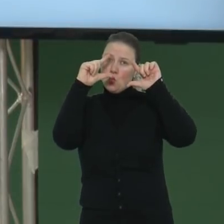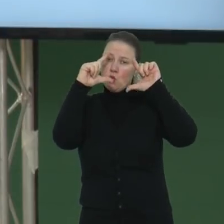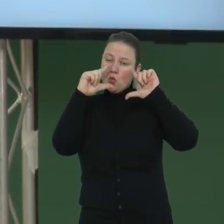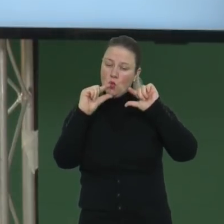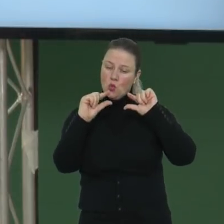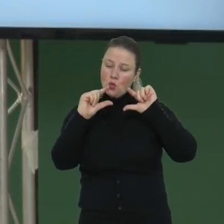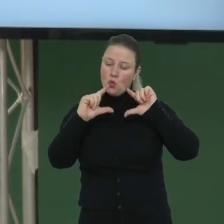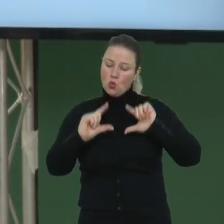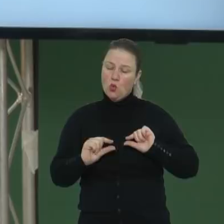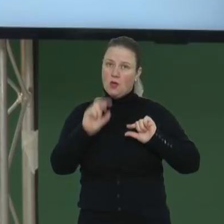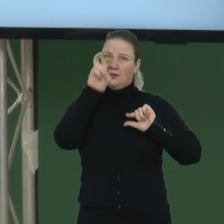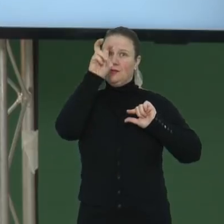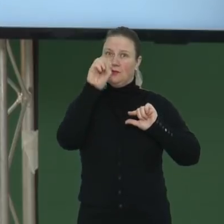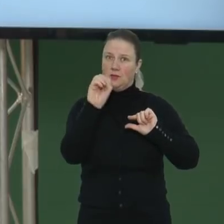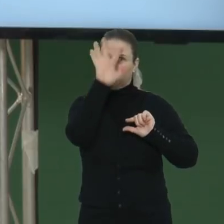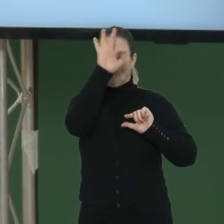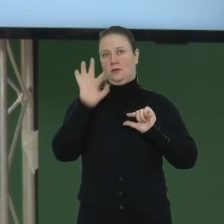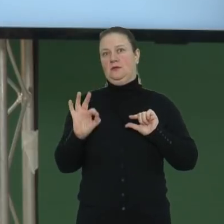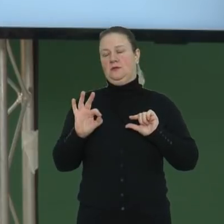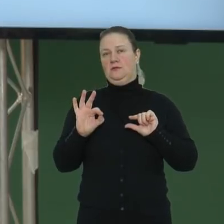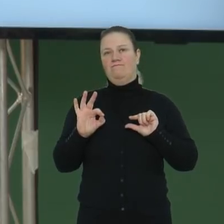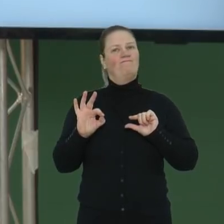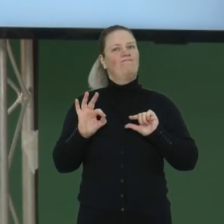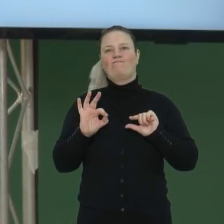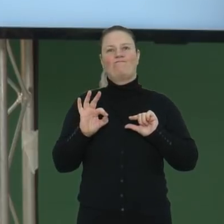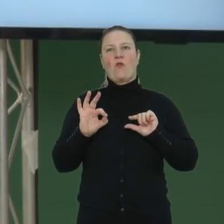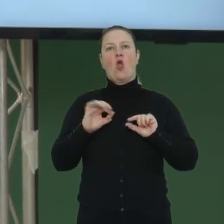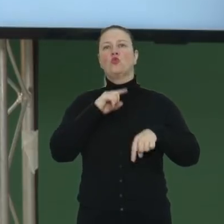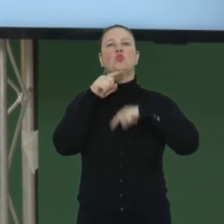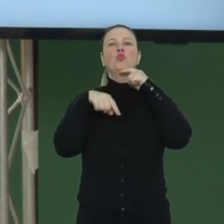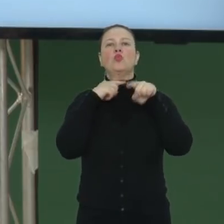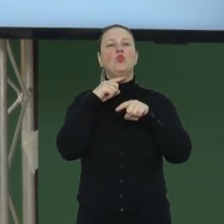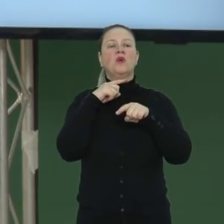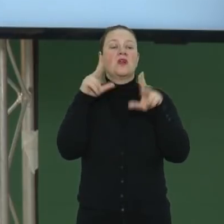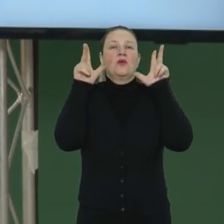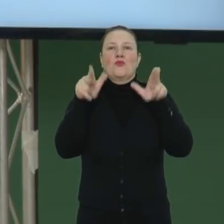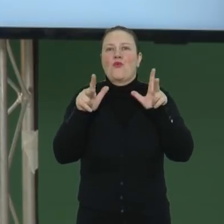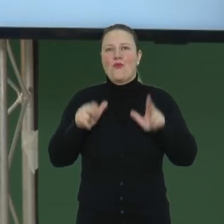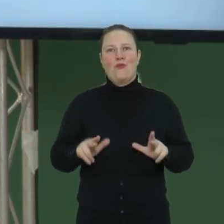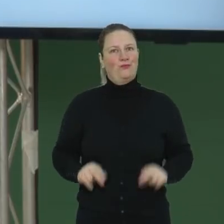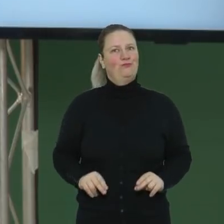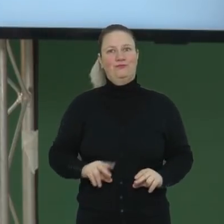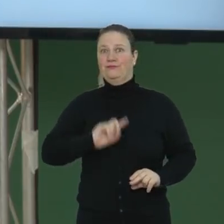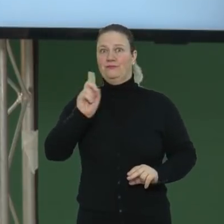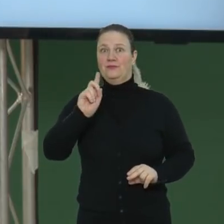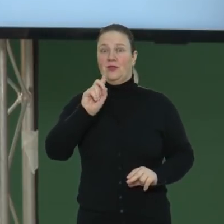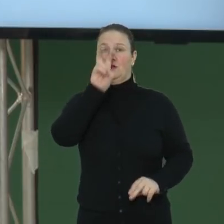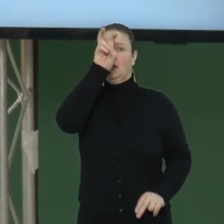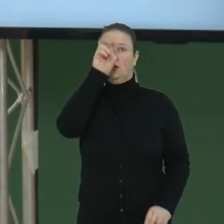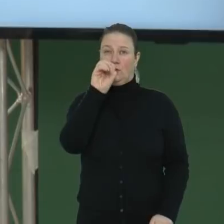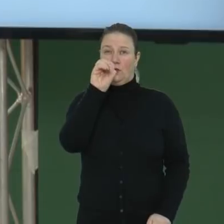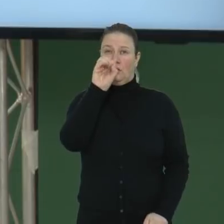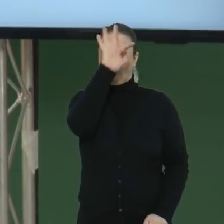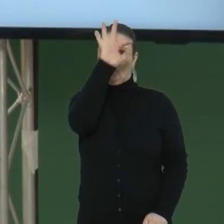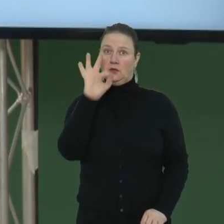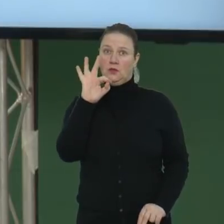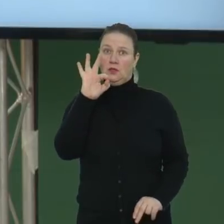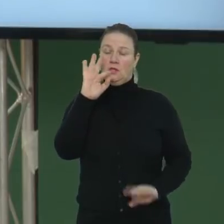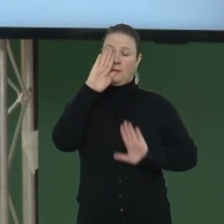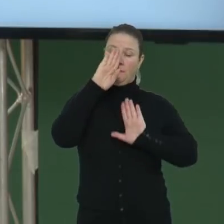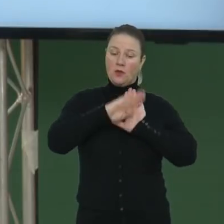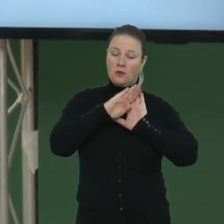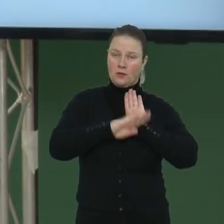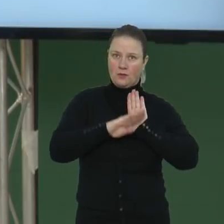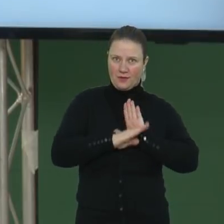reação. Então, ele já não vai reagir 100% depois de 13 horas. Sabe que ele vai reagir 50% menos. Então, é